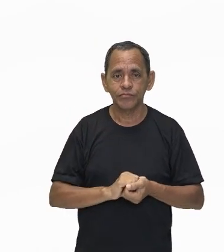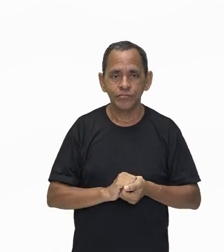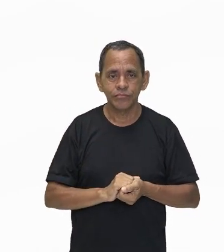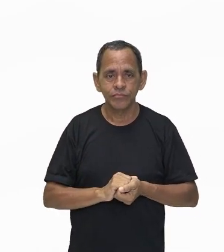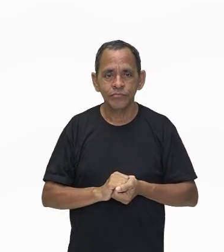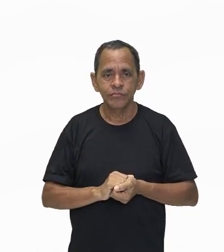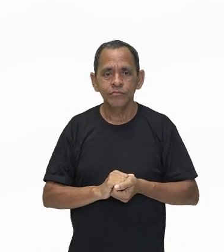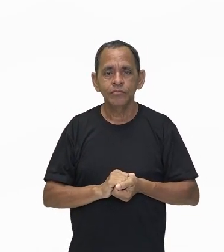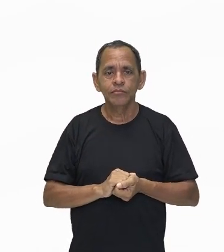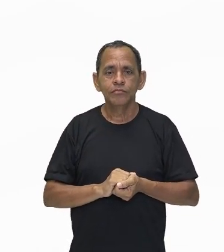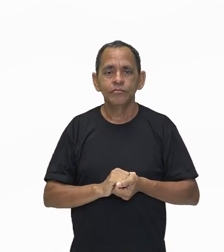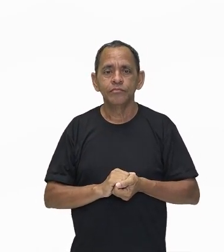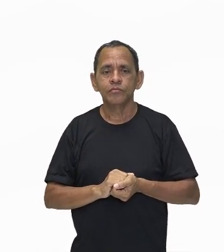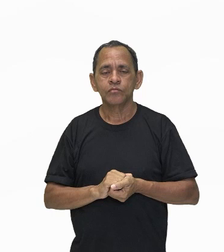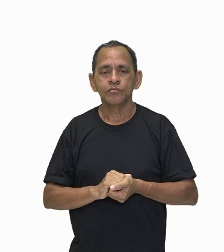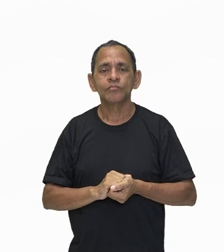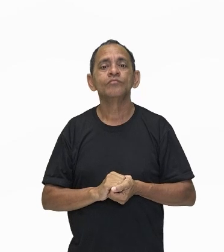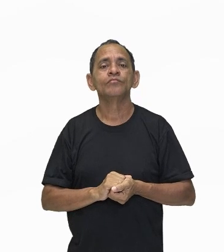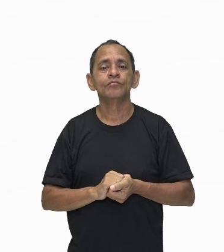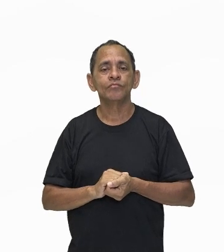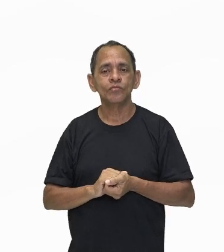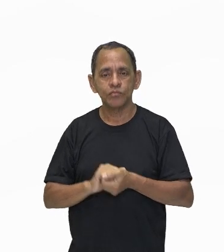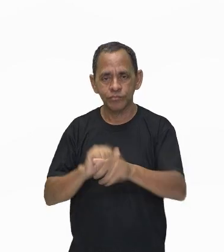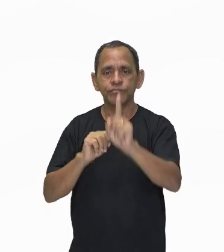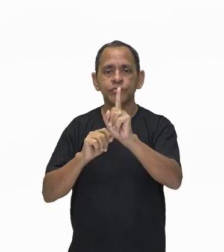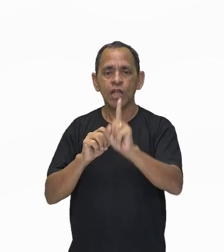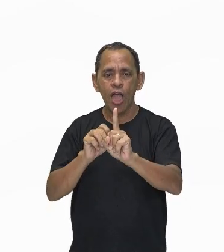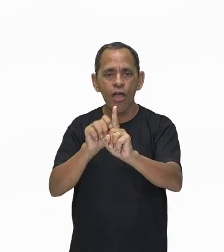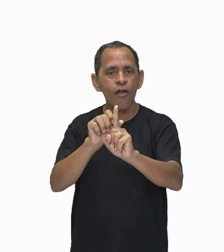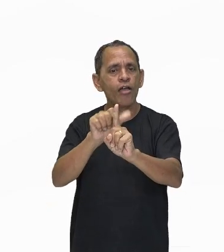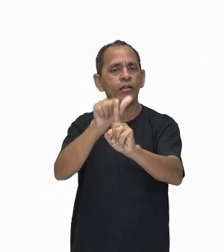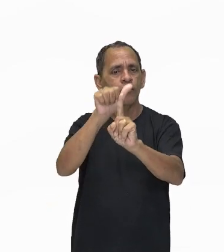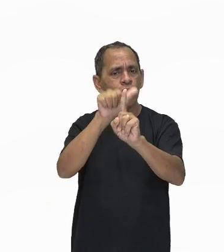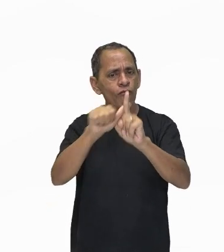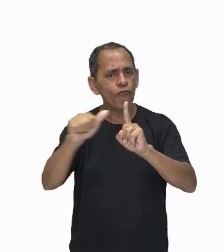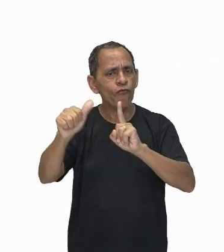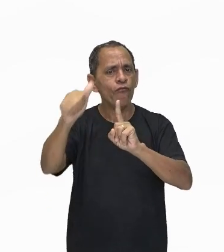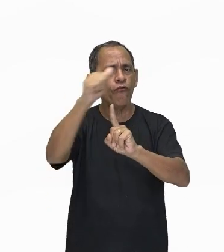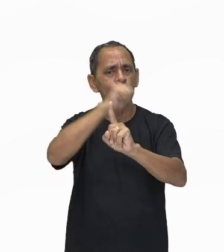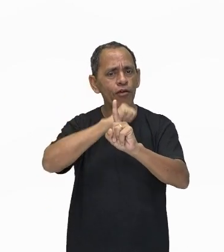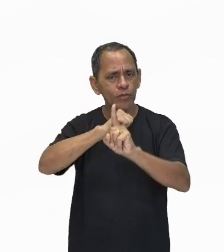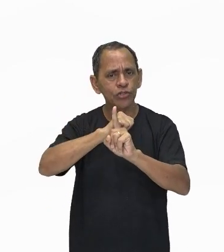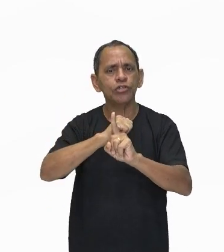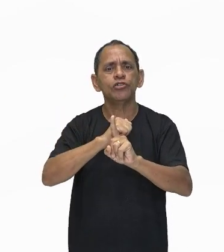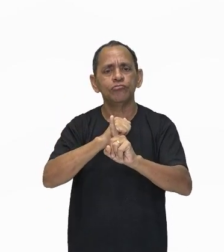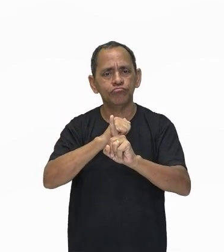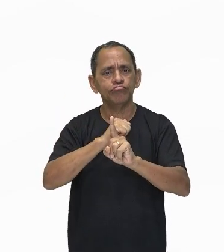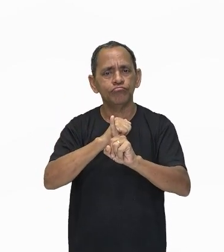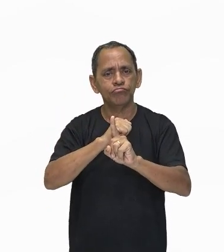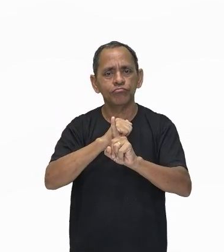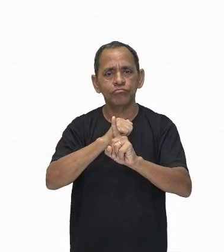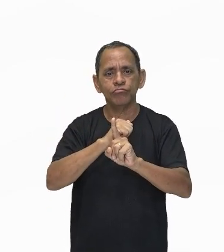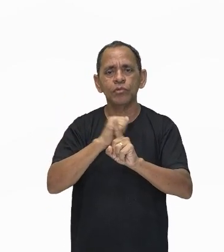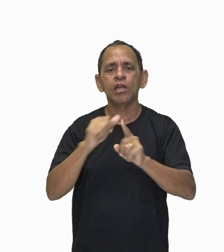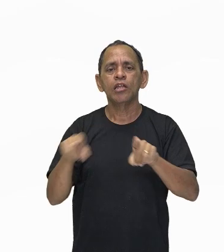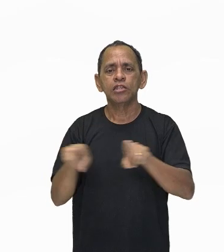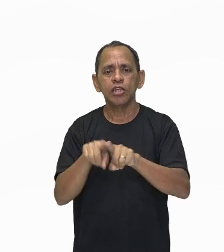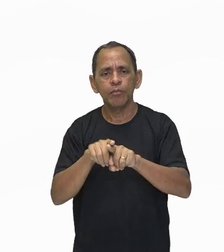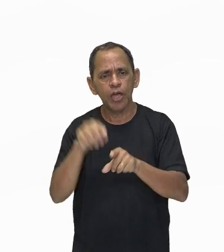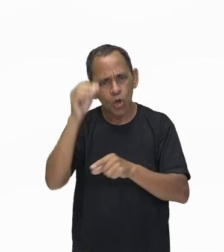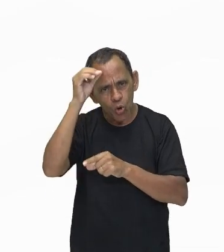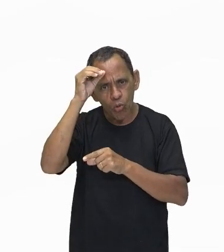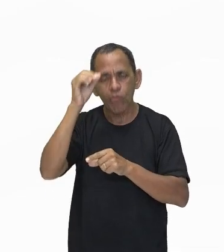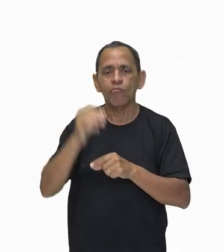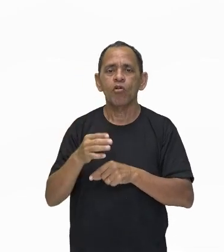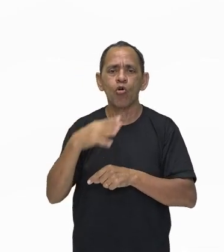então, aí o feminicídio, tá? Então, o termo feminicídio, ele foi reconhecido no